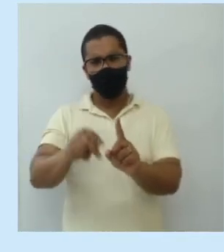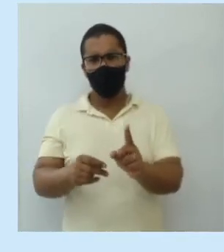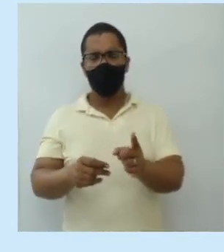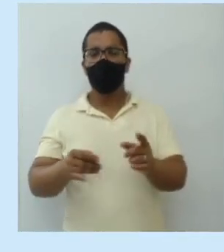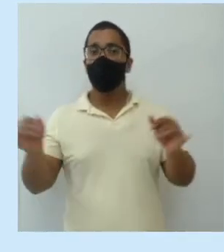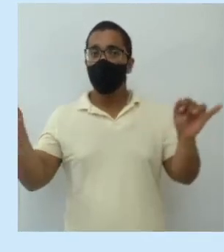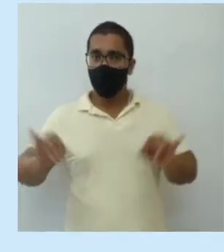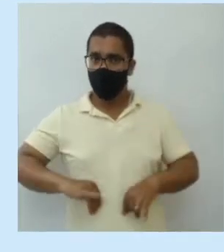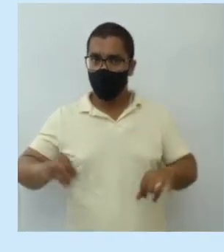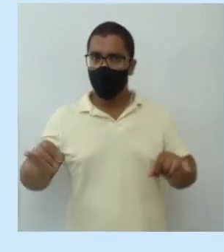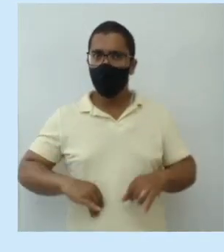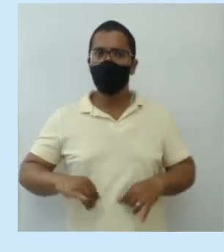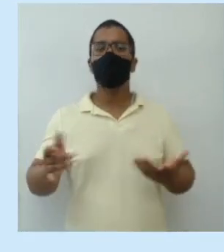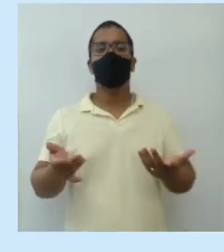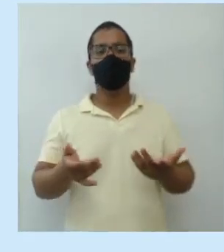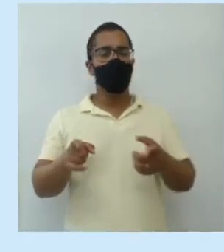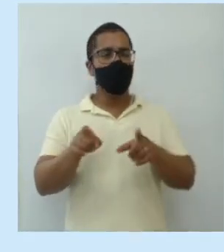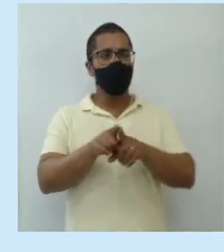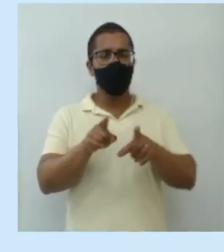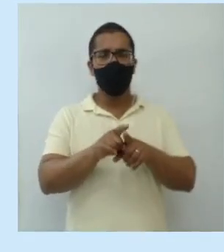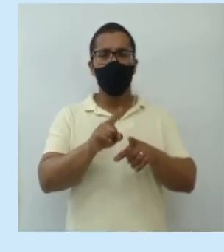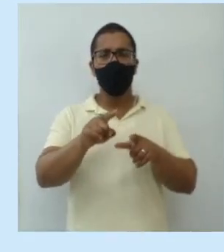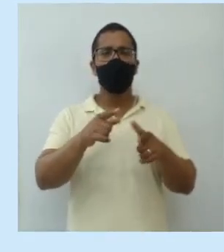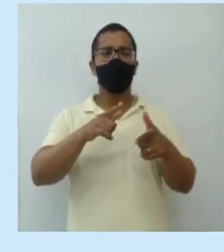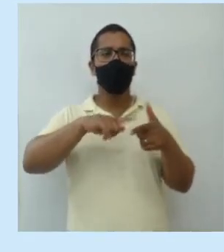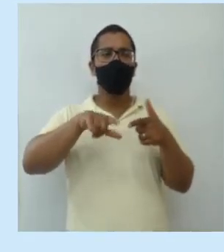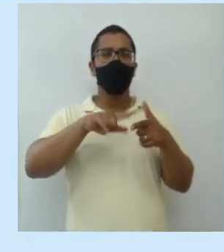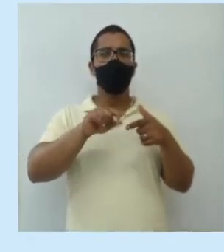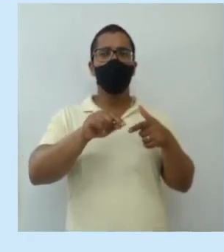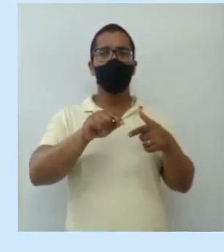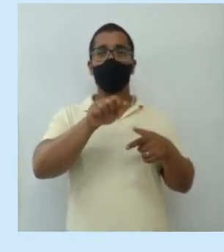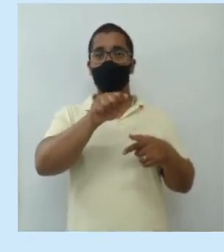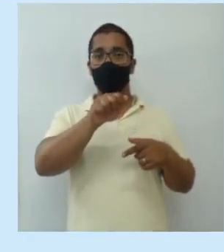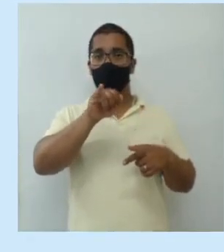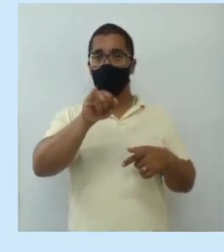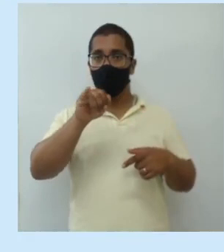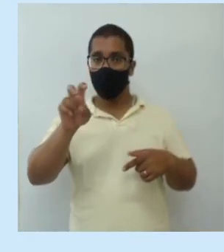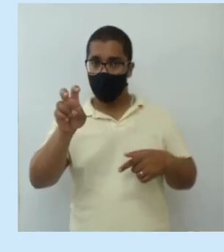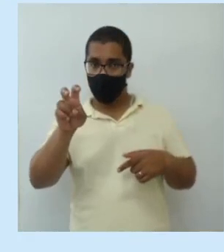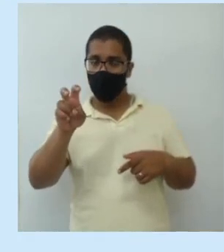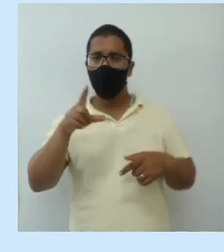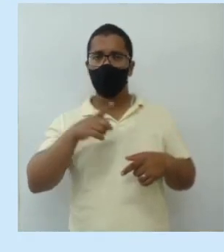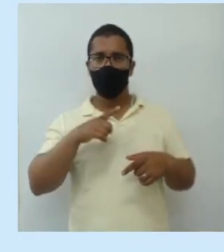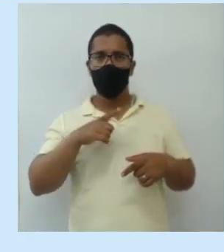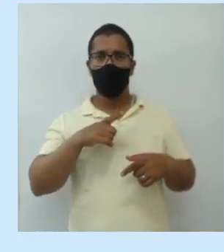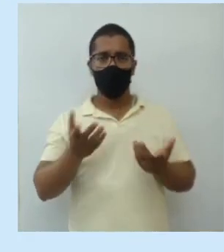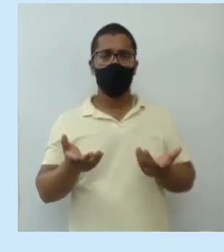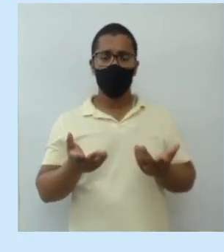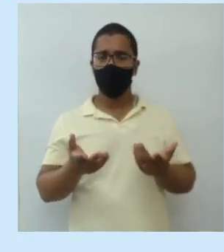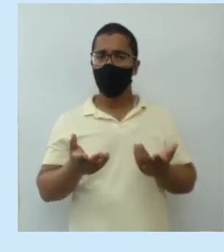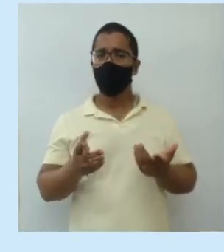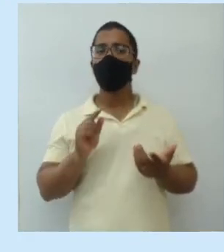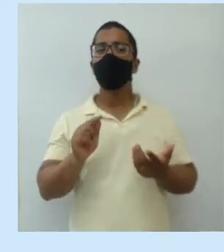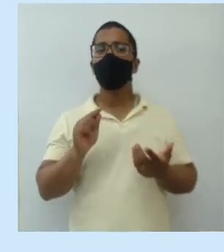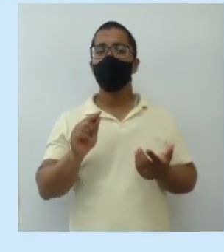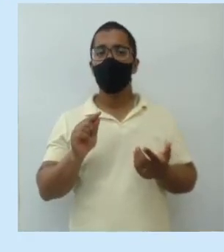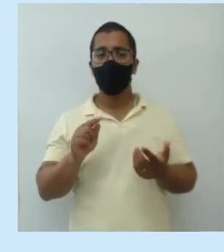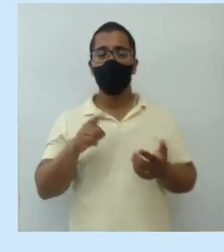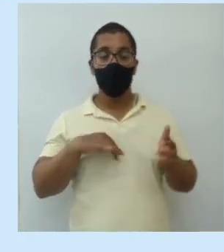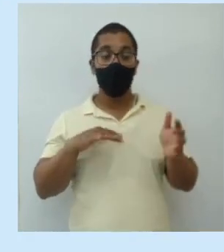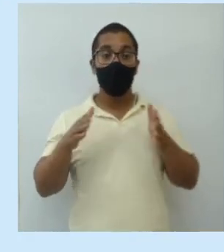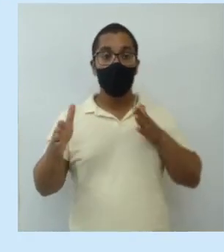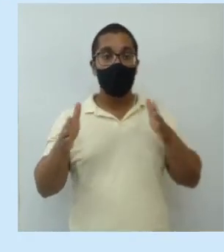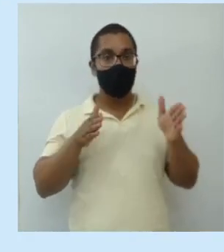né, e o auge, né, desse combate vai ser o famoso AI-5, né, o Ato Institucional número 5, que representou o período